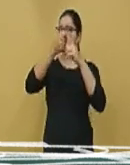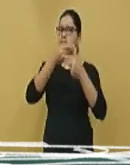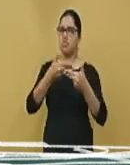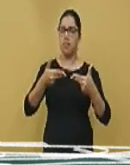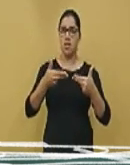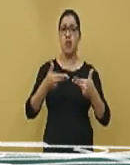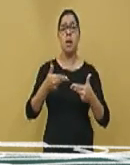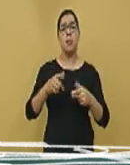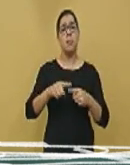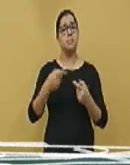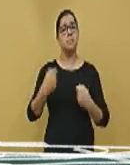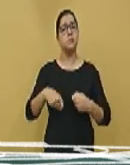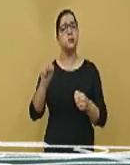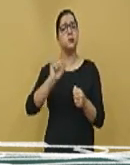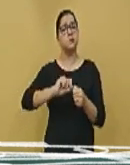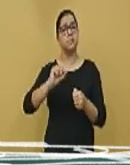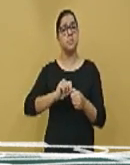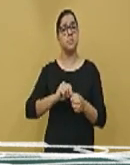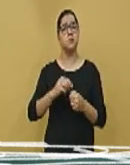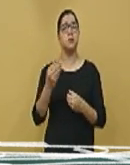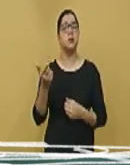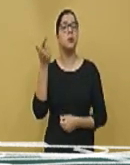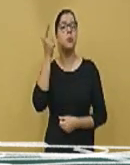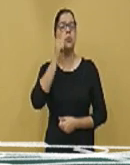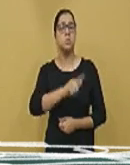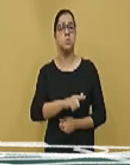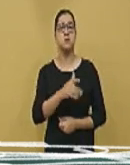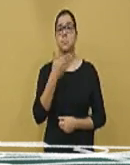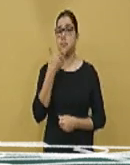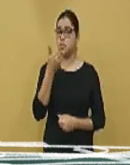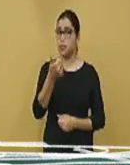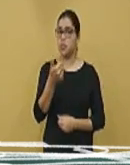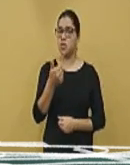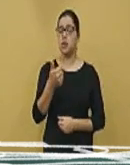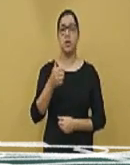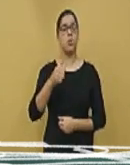conseguir fazer com que esse dinheiro que antes ia para a UAB vá